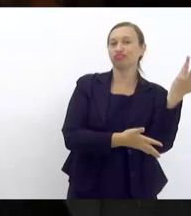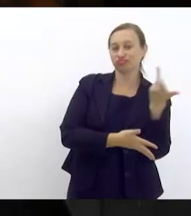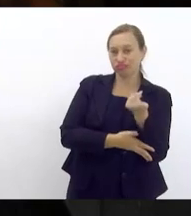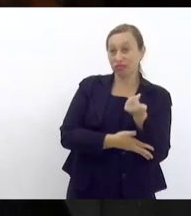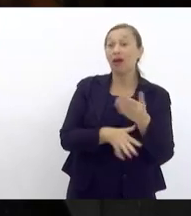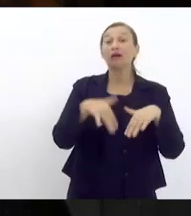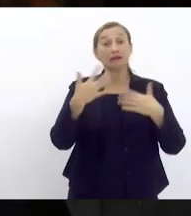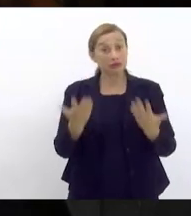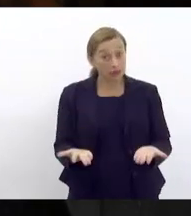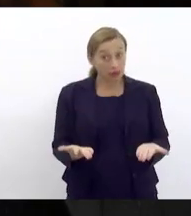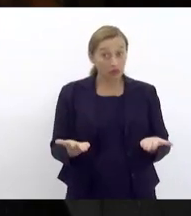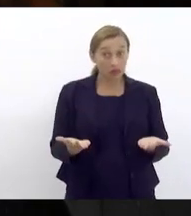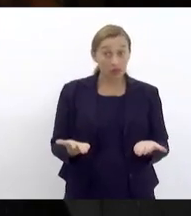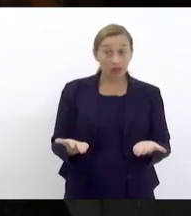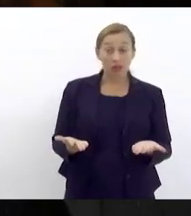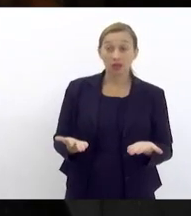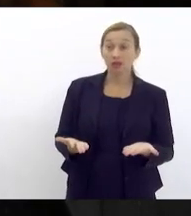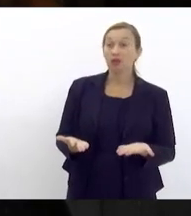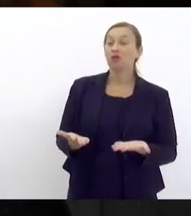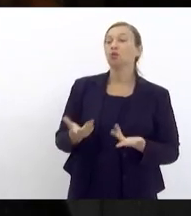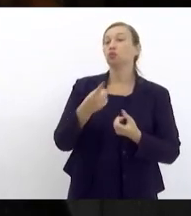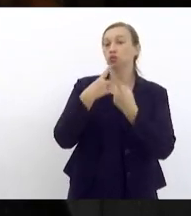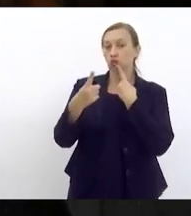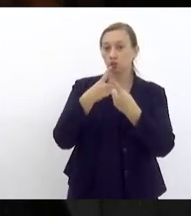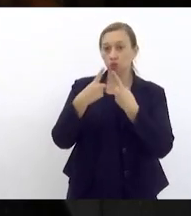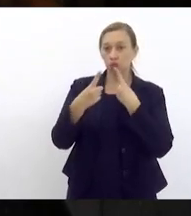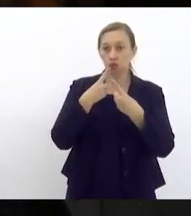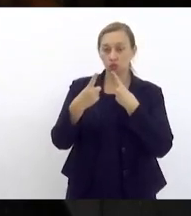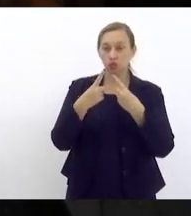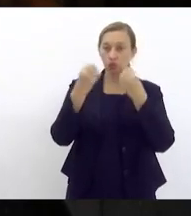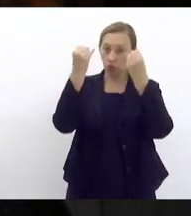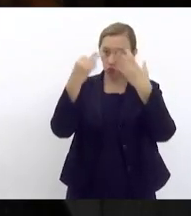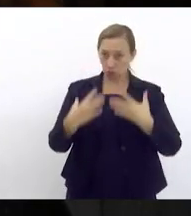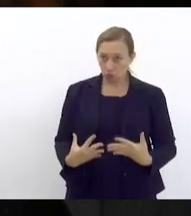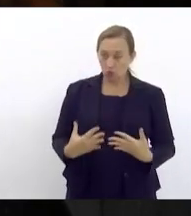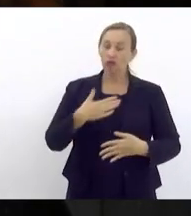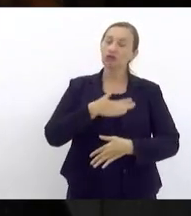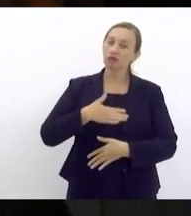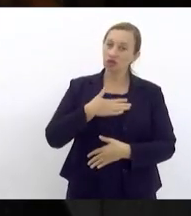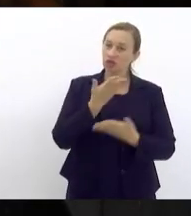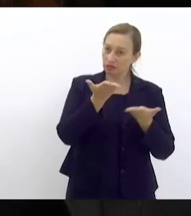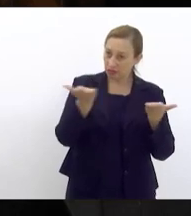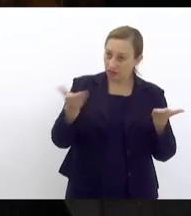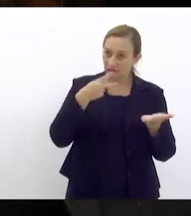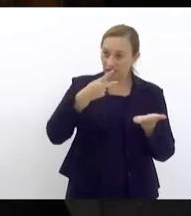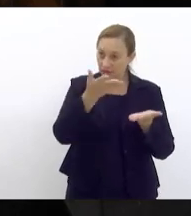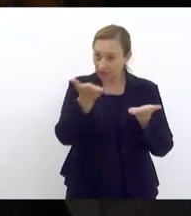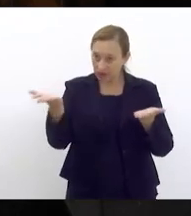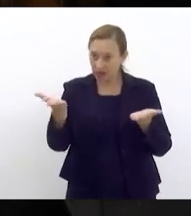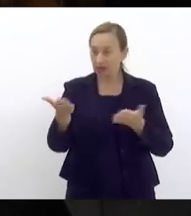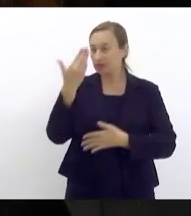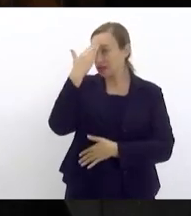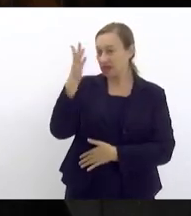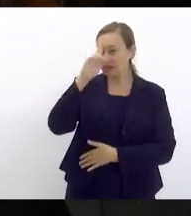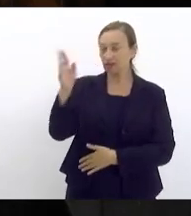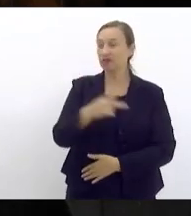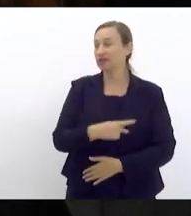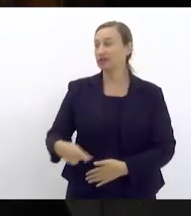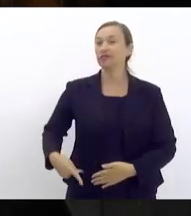saúde então era essa essa discussão e esse esclarecimento que nós gostaríamos de dar obrigado presidente